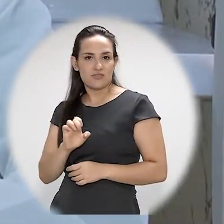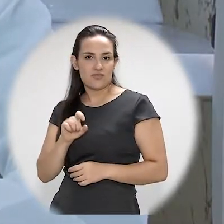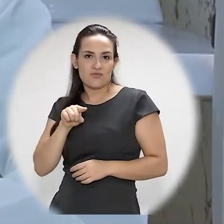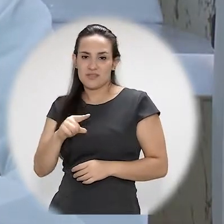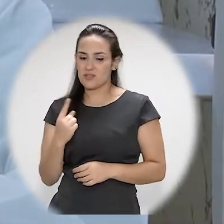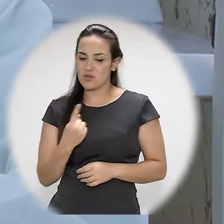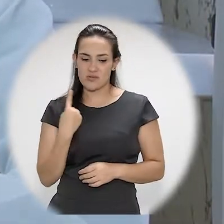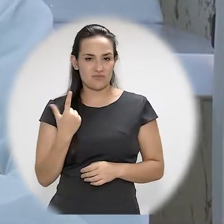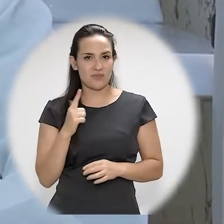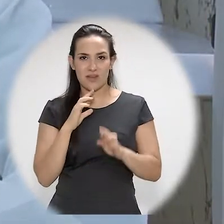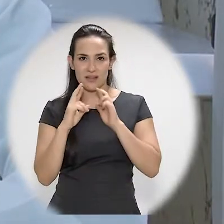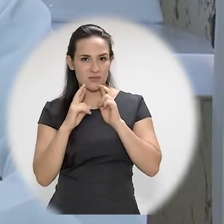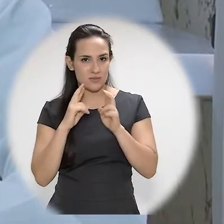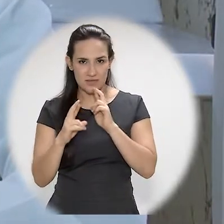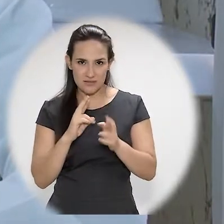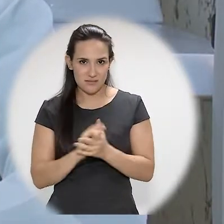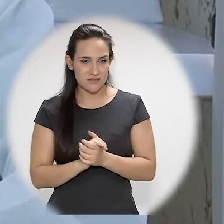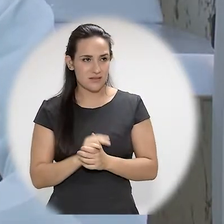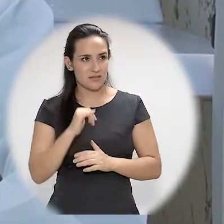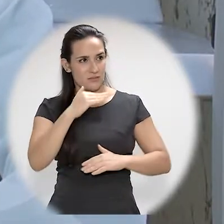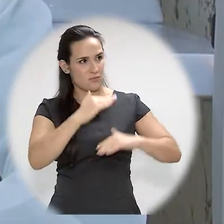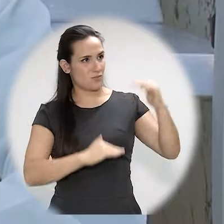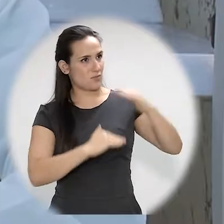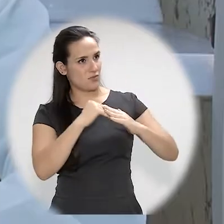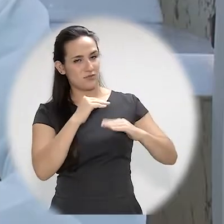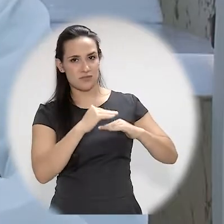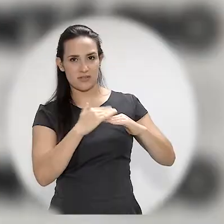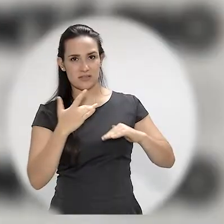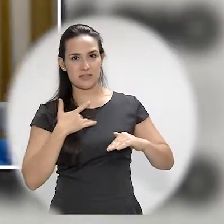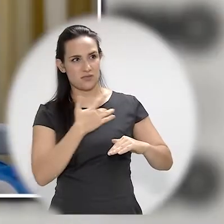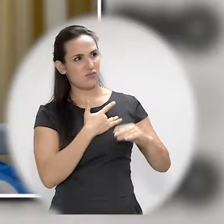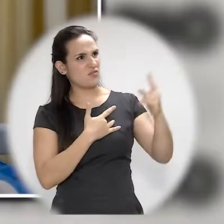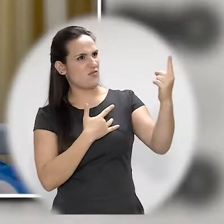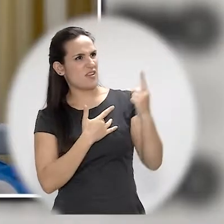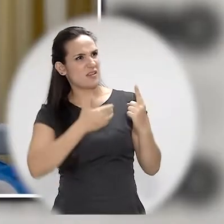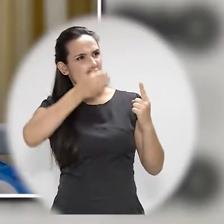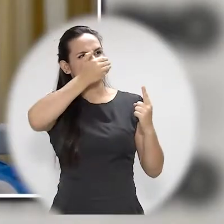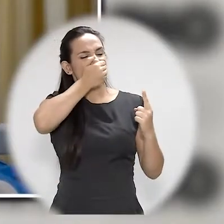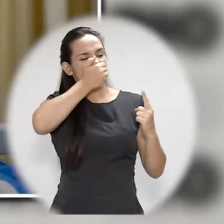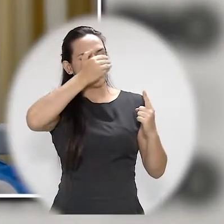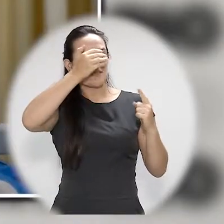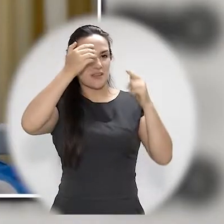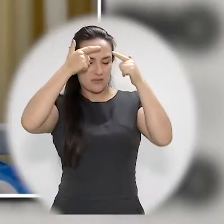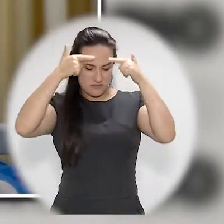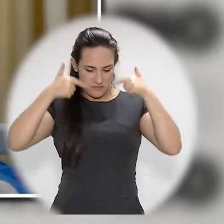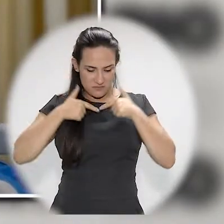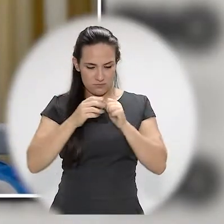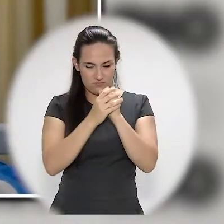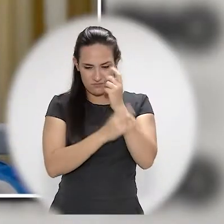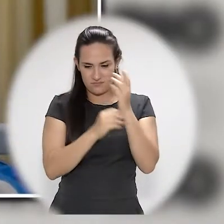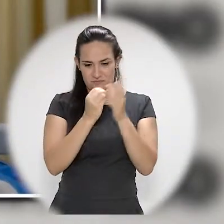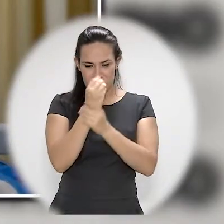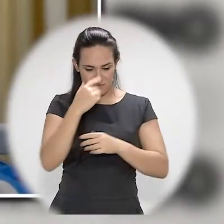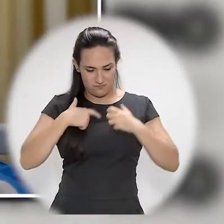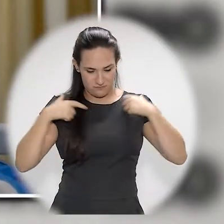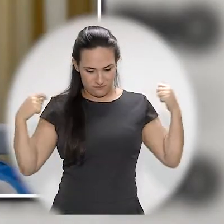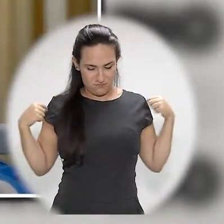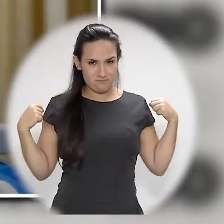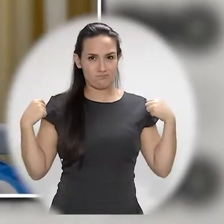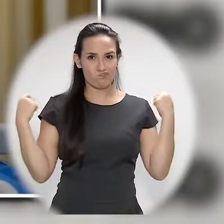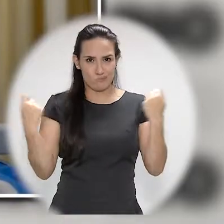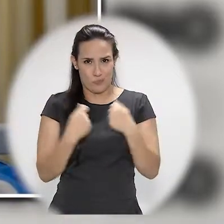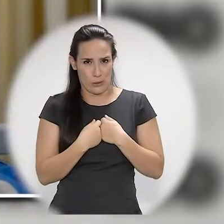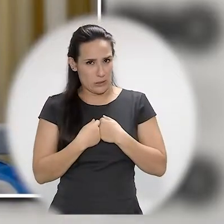sociais, fica-se isolado. Quando vem um profissional de saúde, ele está todo paramentado de máscara,